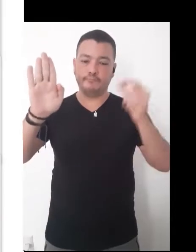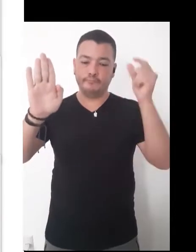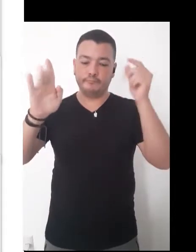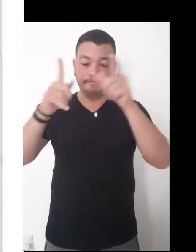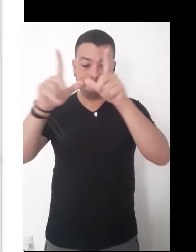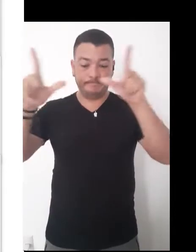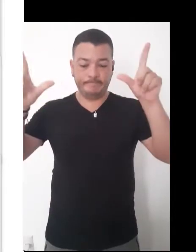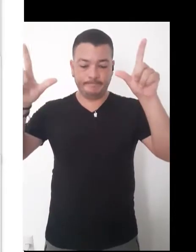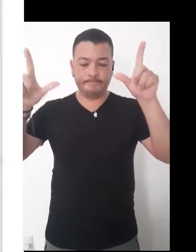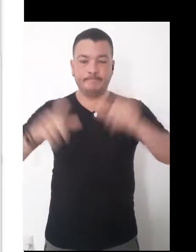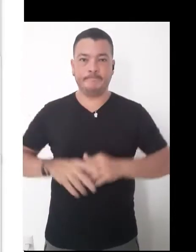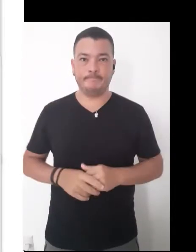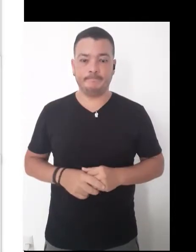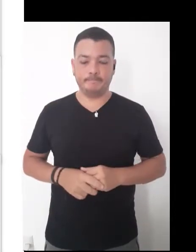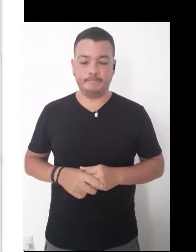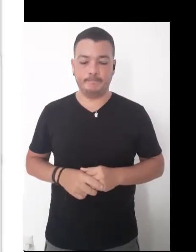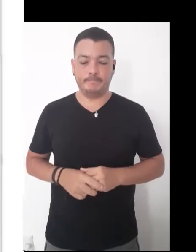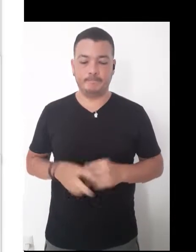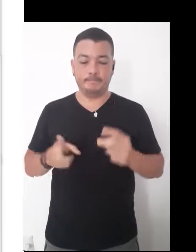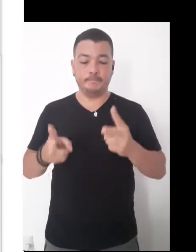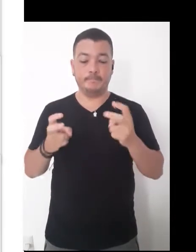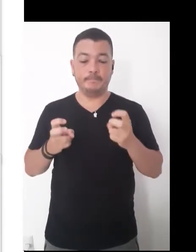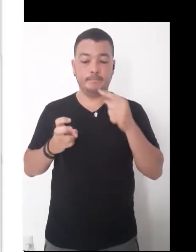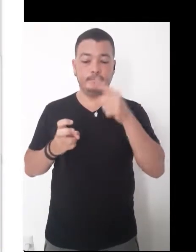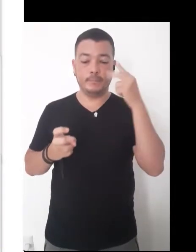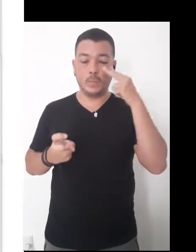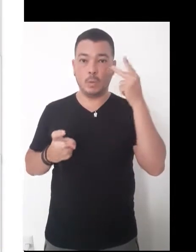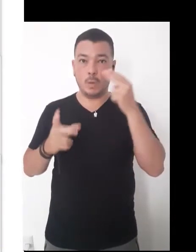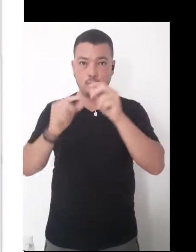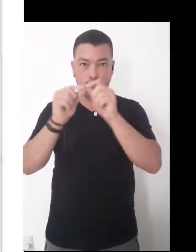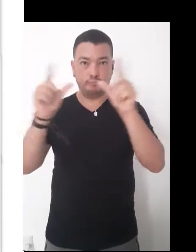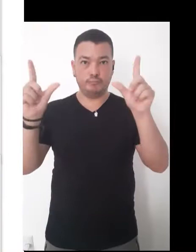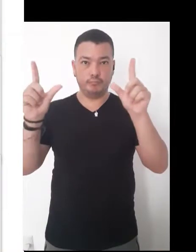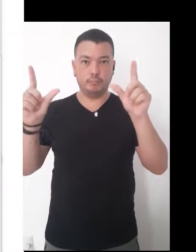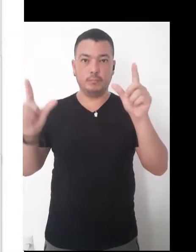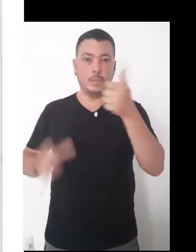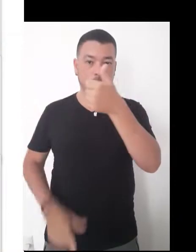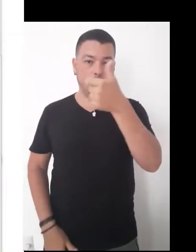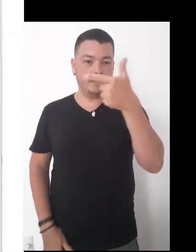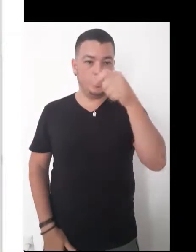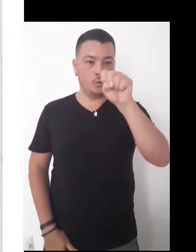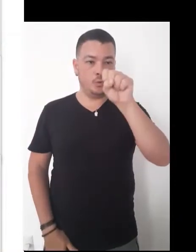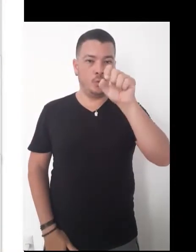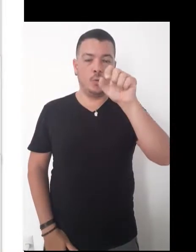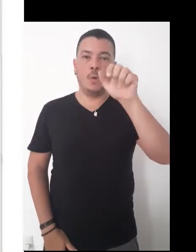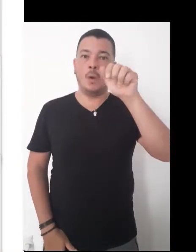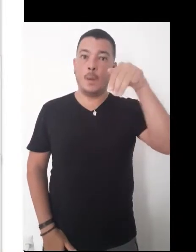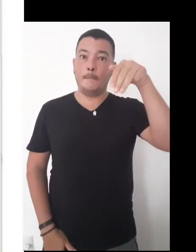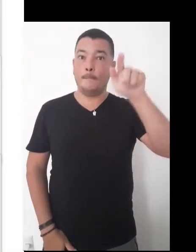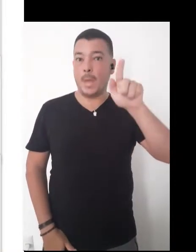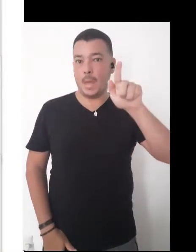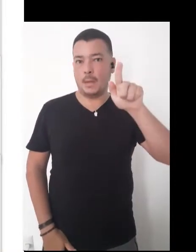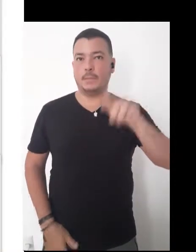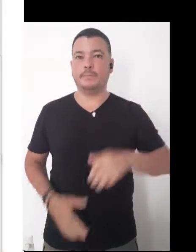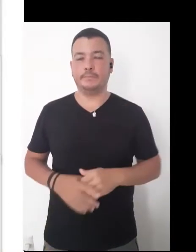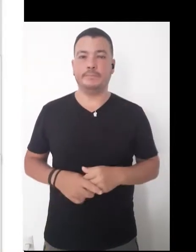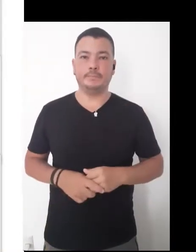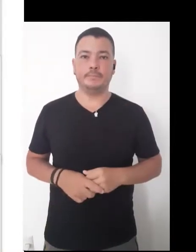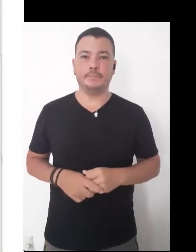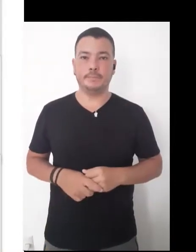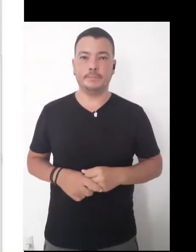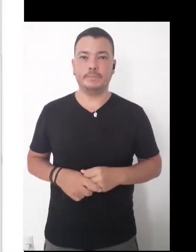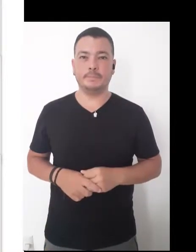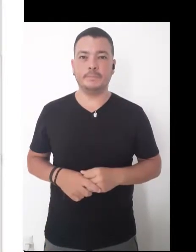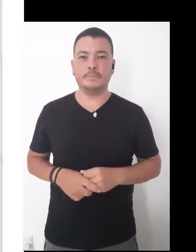né? O tamanho, a densidade padrão de uma DDR1 estava na faixa dos 128 MB. Aqui já é uma DDR1 já de final de vida, já prestes a